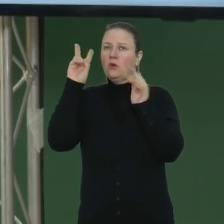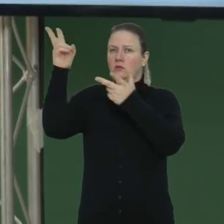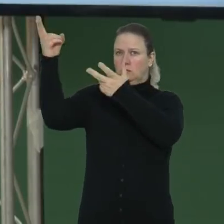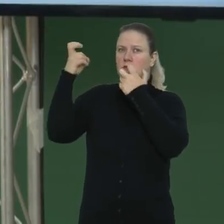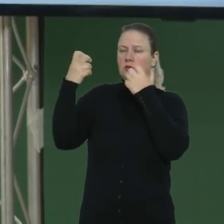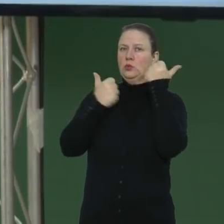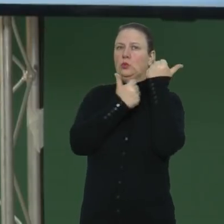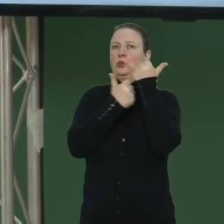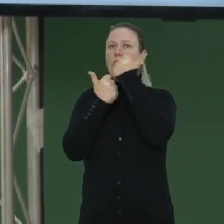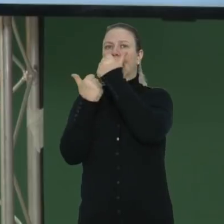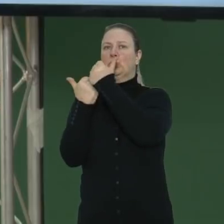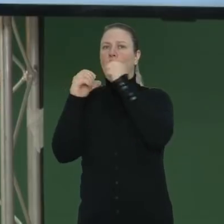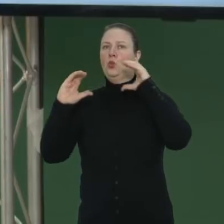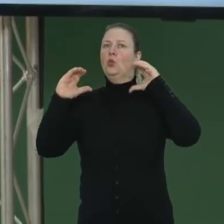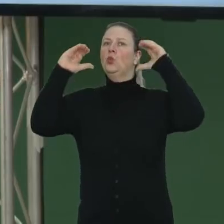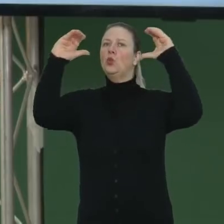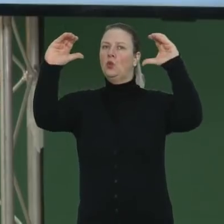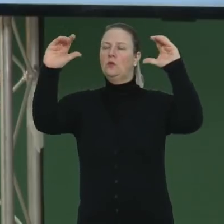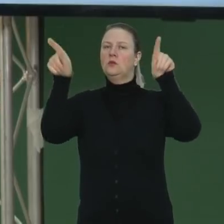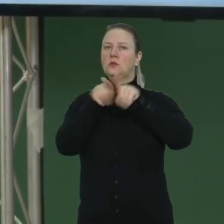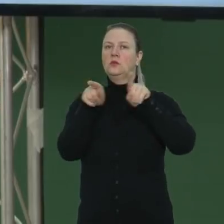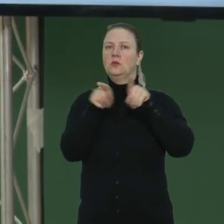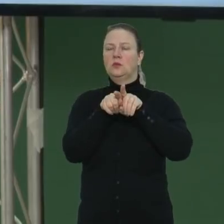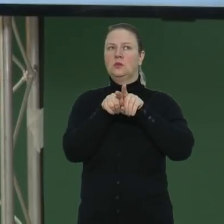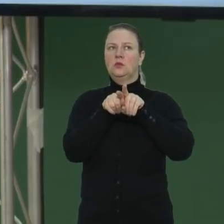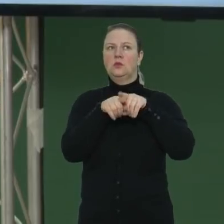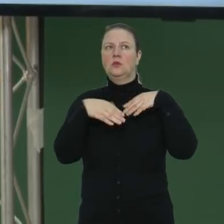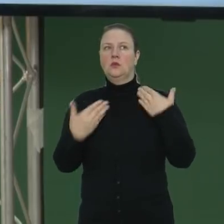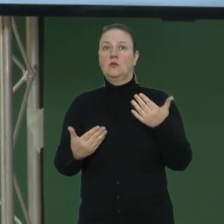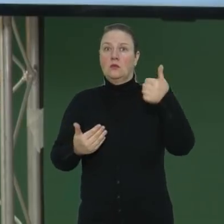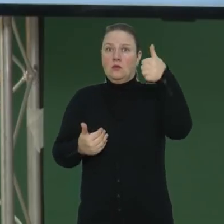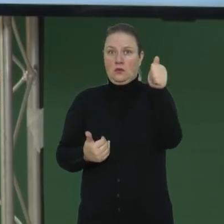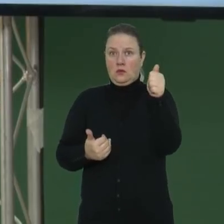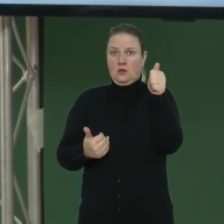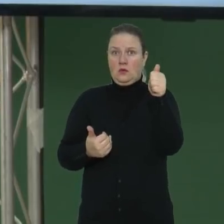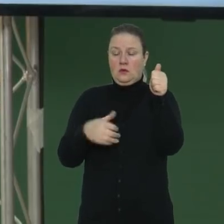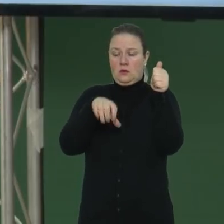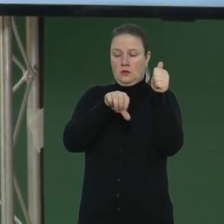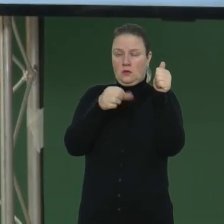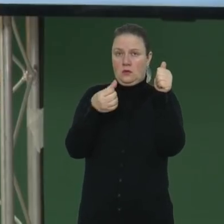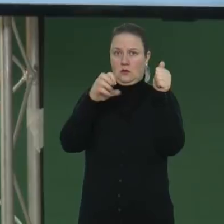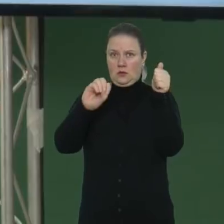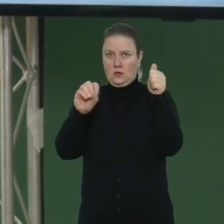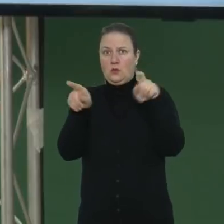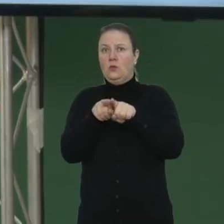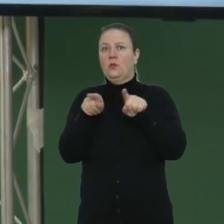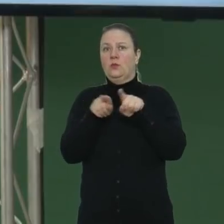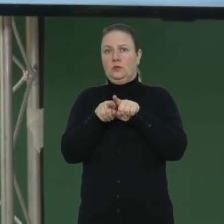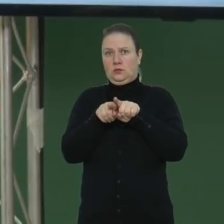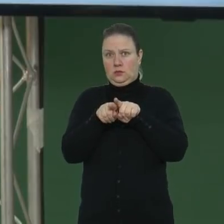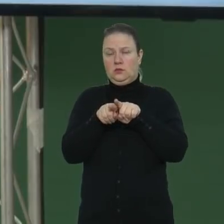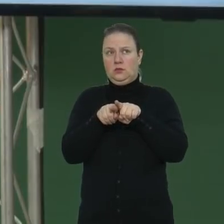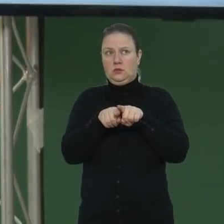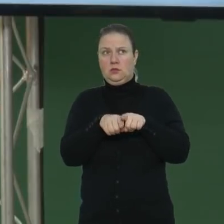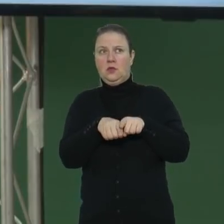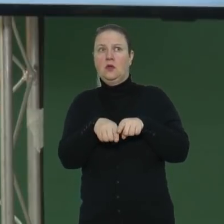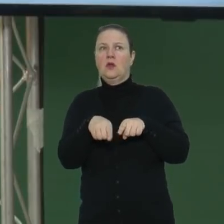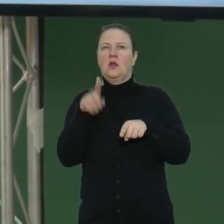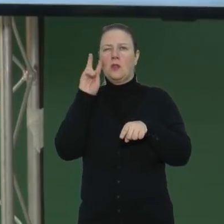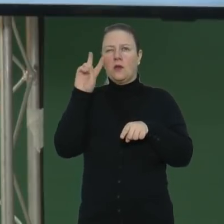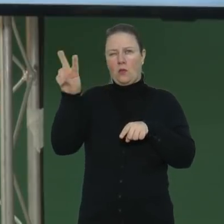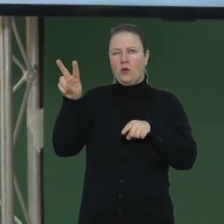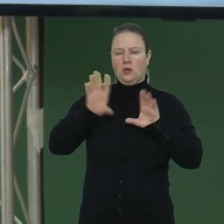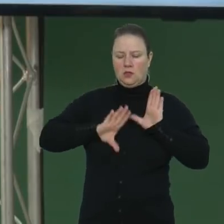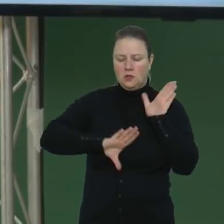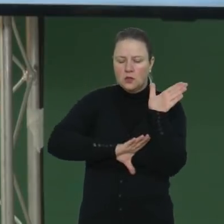minha função, eu chego no a sendo 960, porque o meu b elevado a zero é 1. Tá? Eu vou deixar bem certinho para vocês lá no